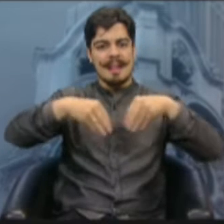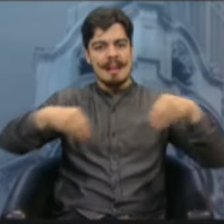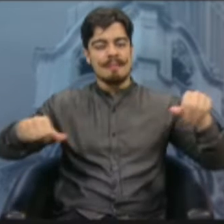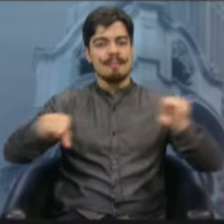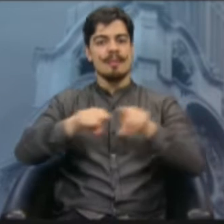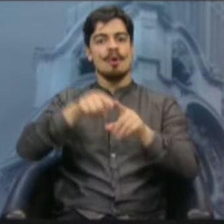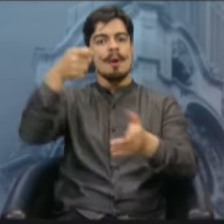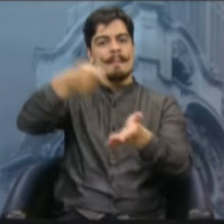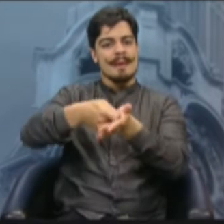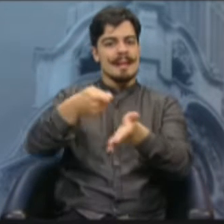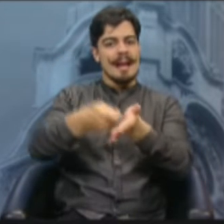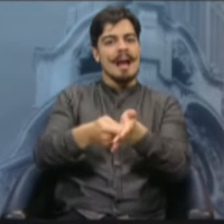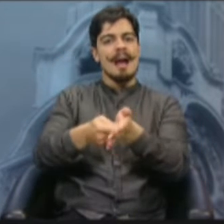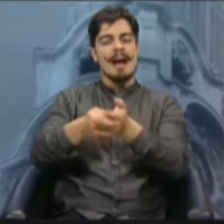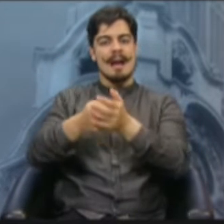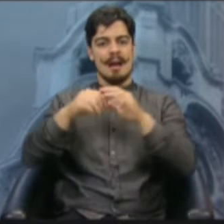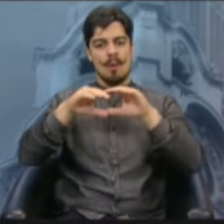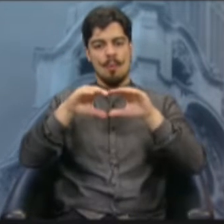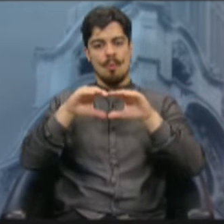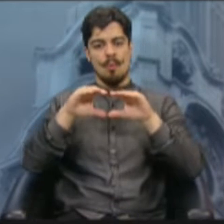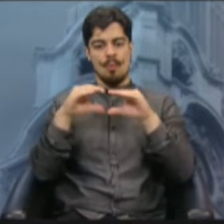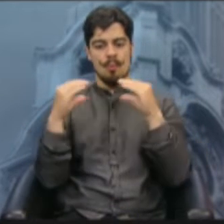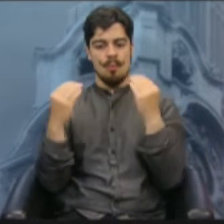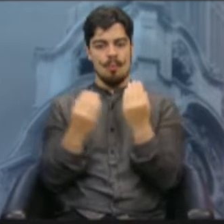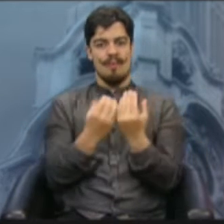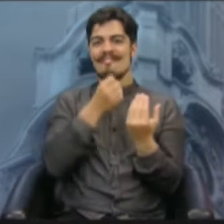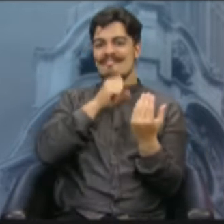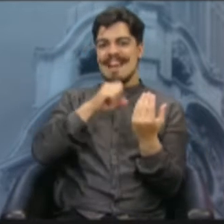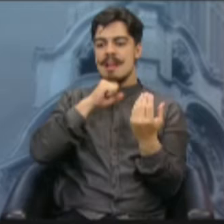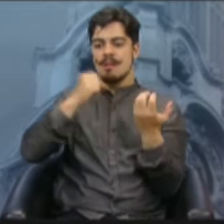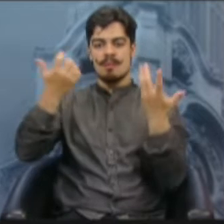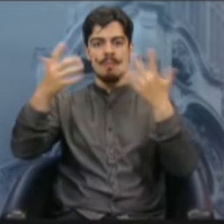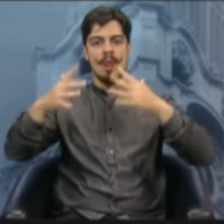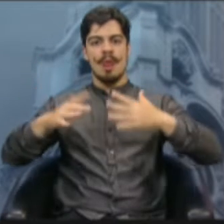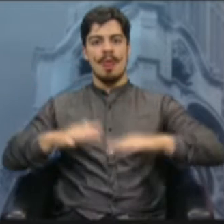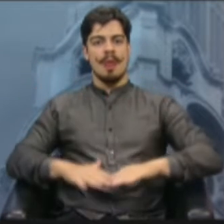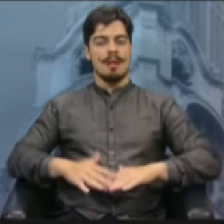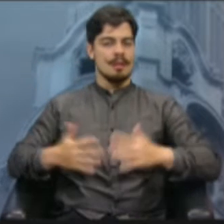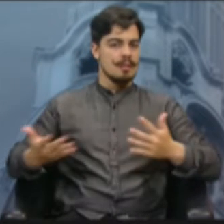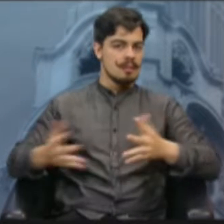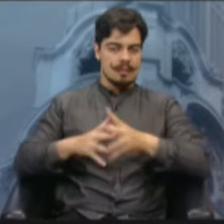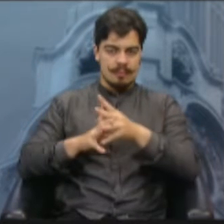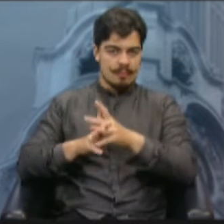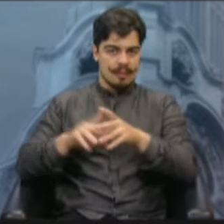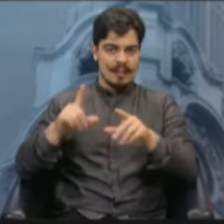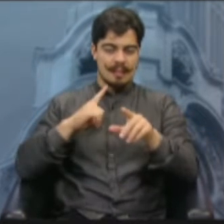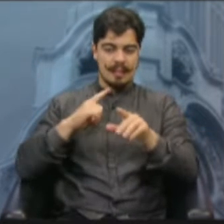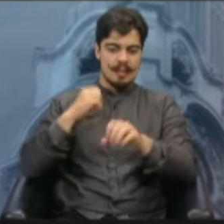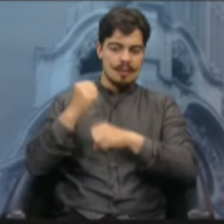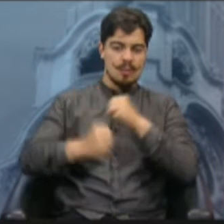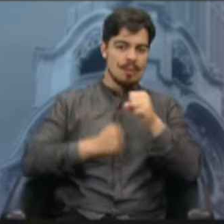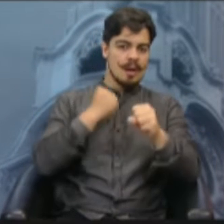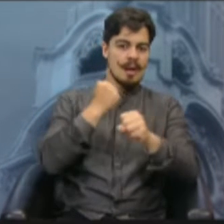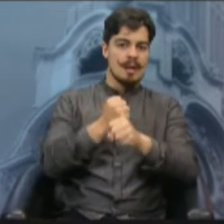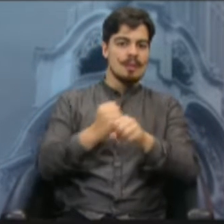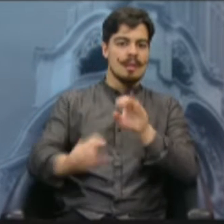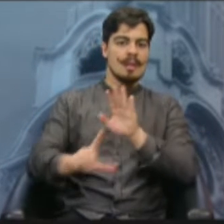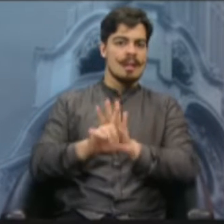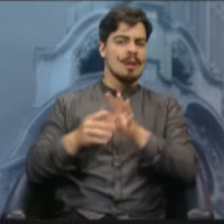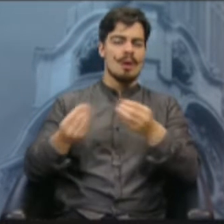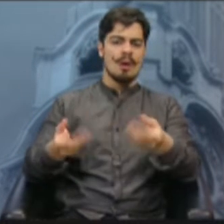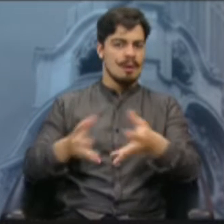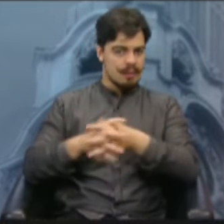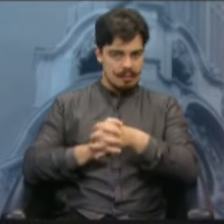demolição do antigo estádio do Grêmio, ainda de posse de propriedade do Imortal Tricolor, no prazo de um ano da publicação da referida lei,